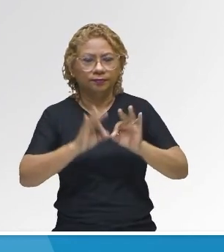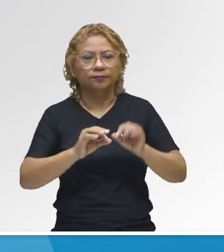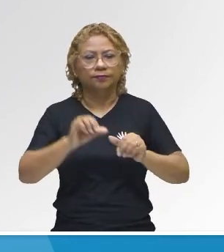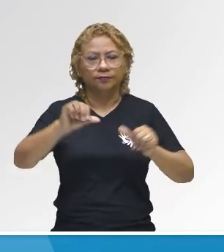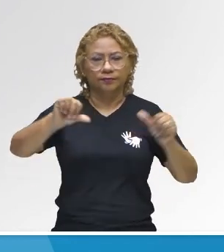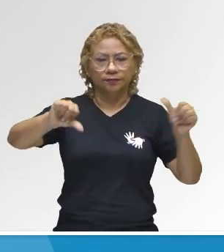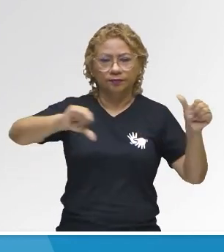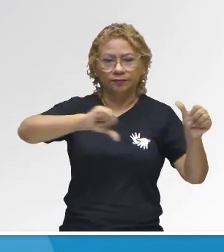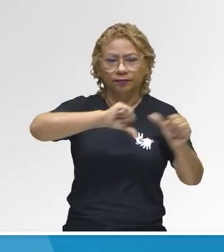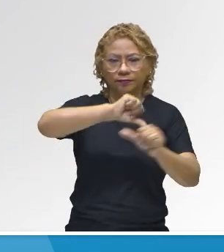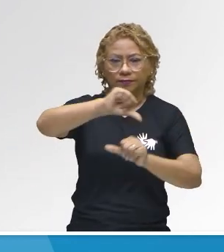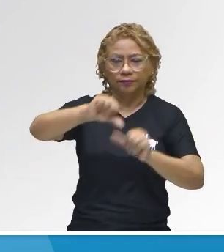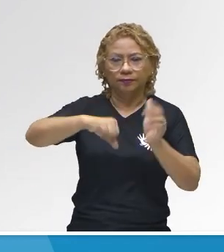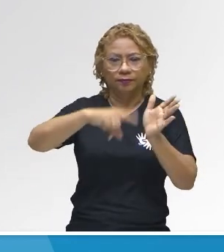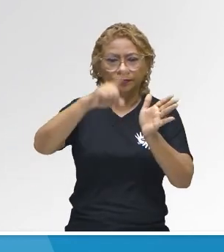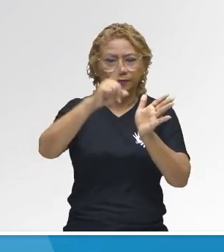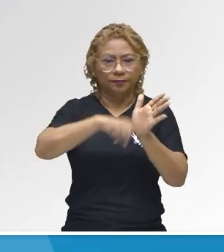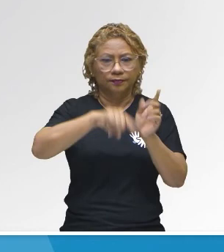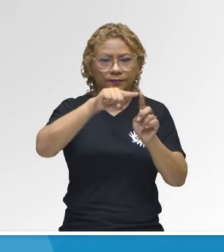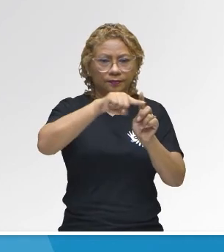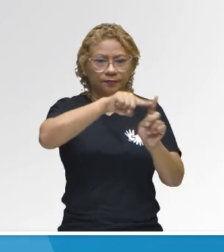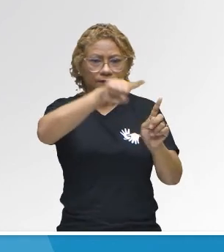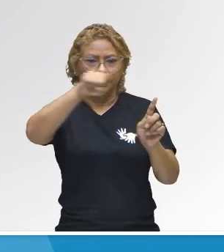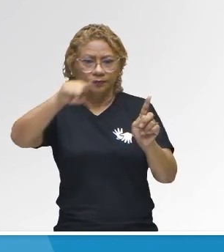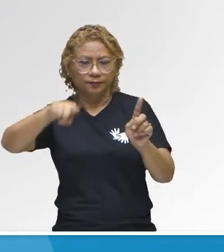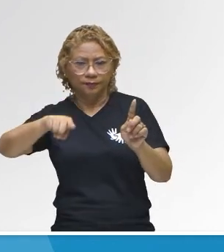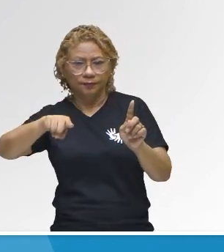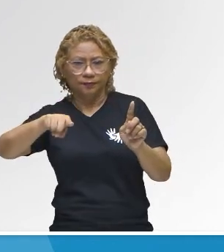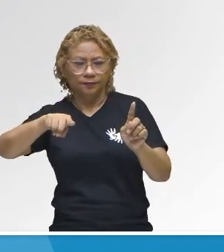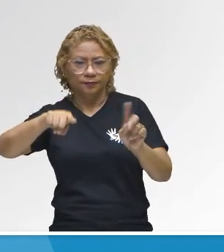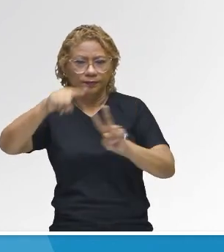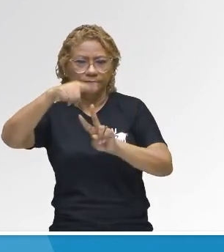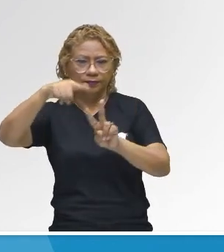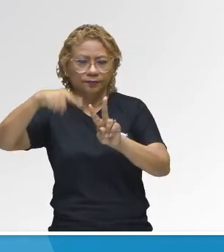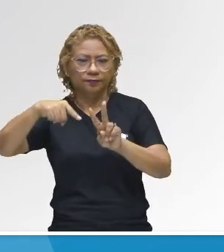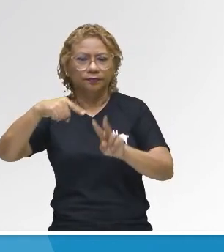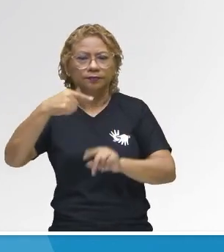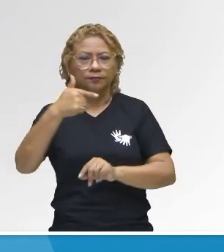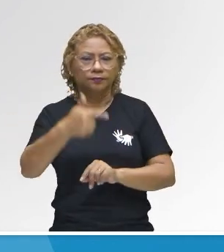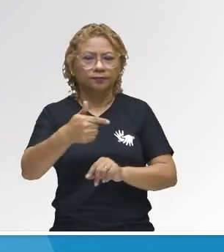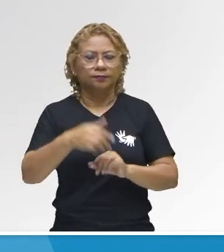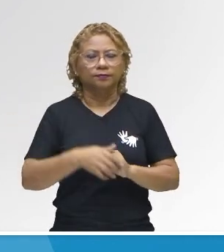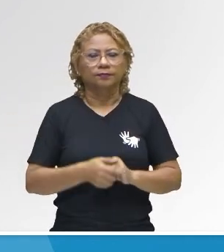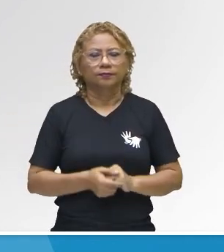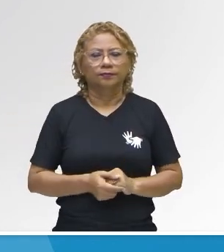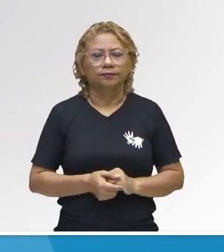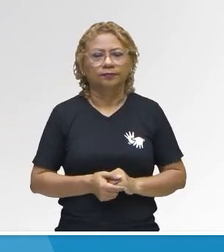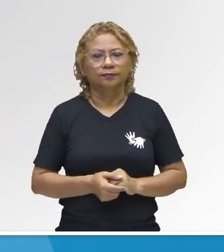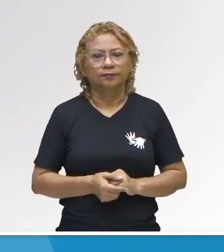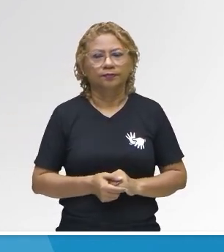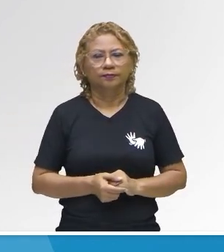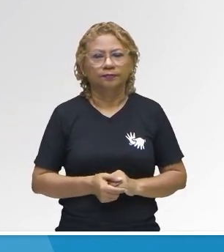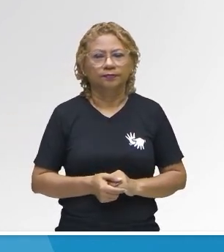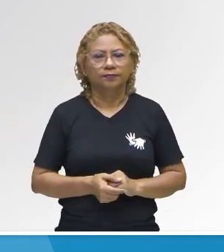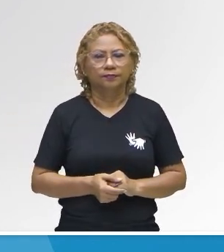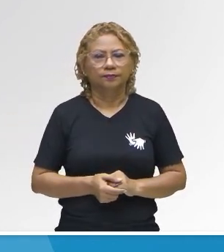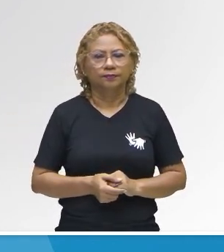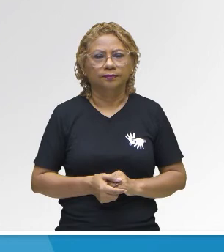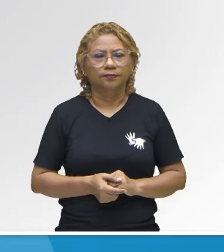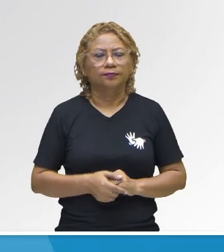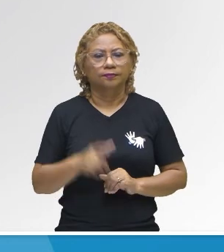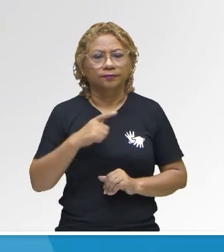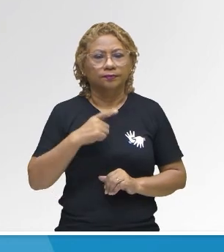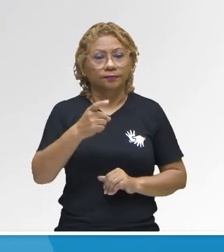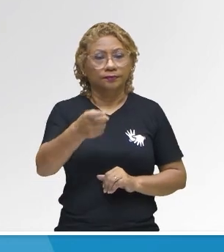esse menos π sobre 4 aqui para o segundo membro. Então, o que a gente vai ter? Vamos ter